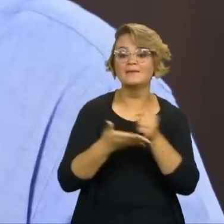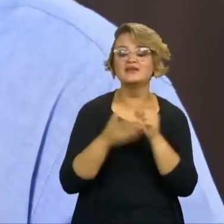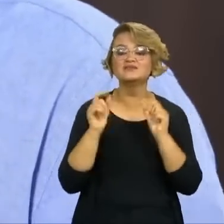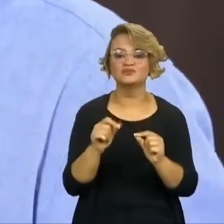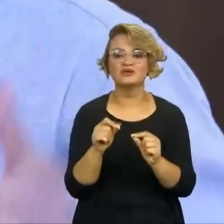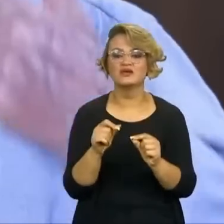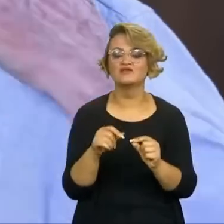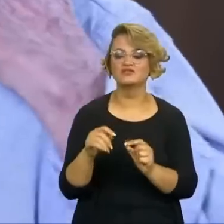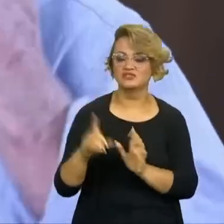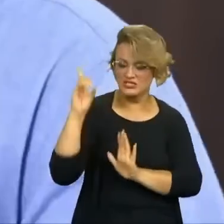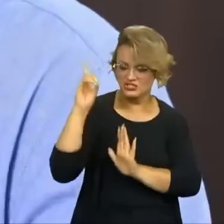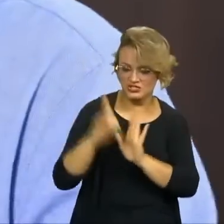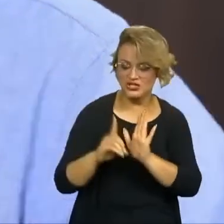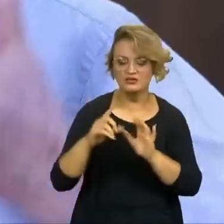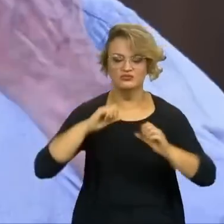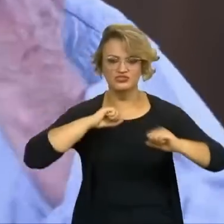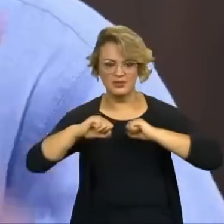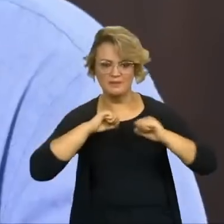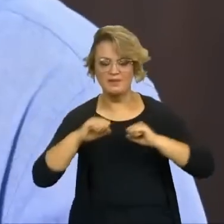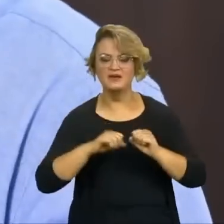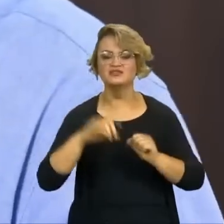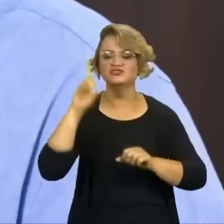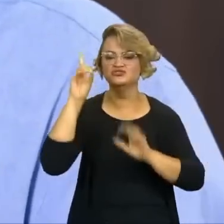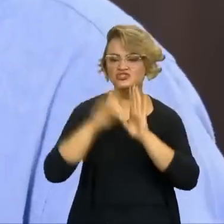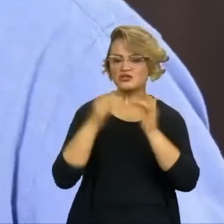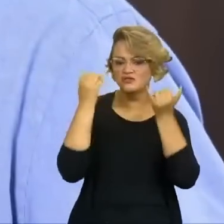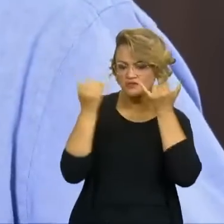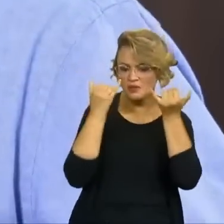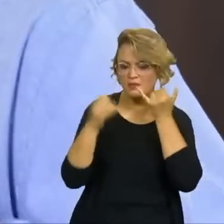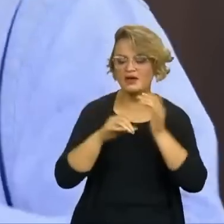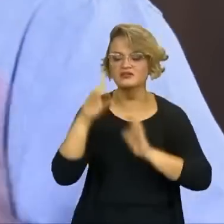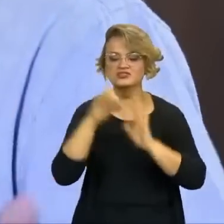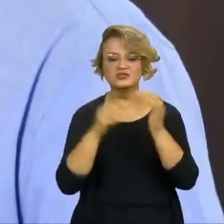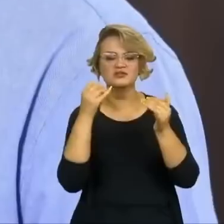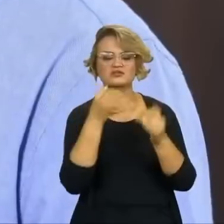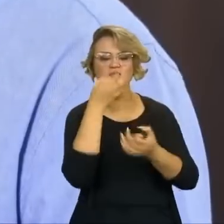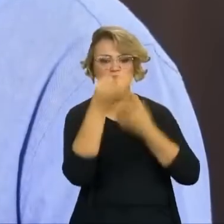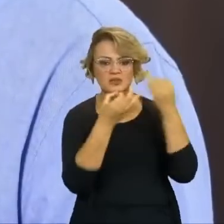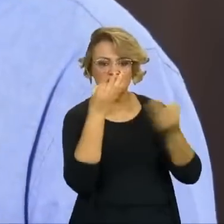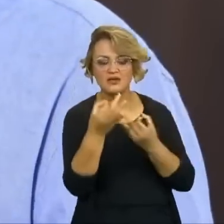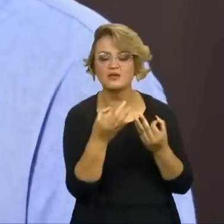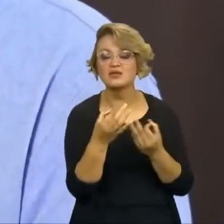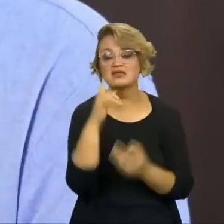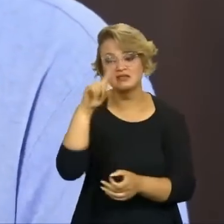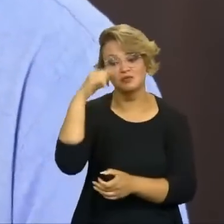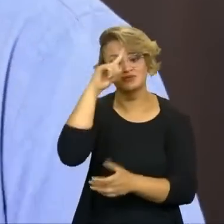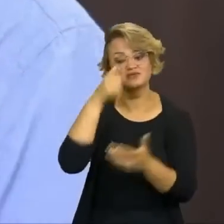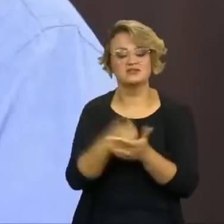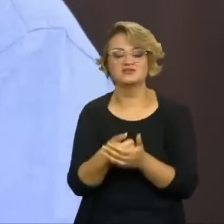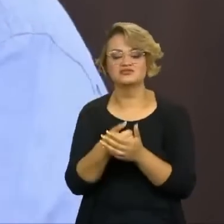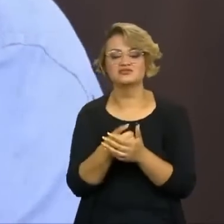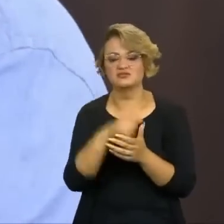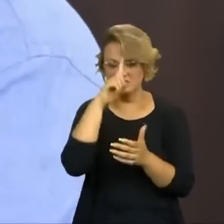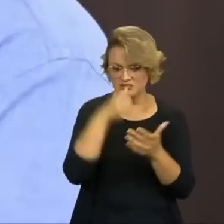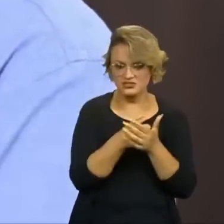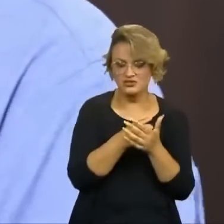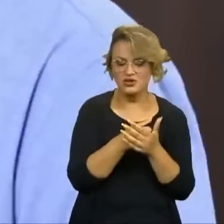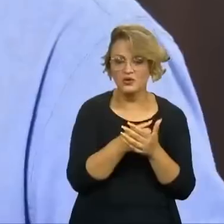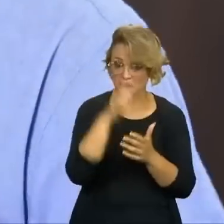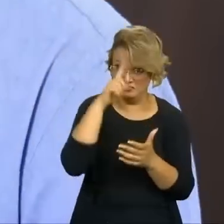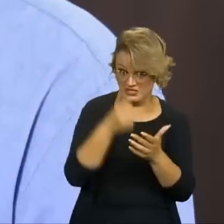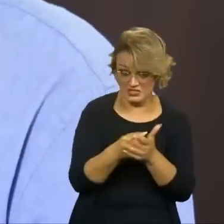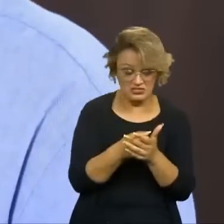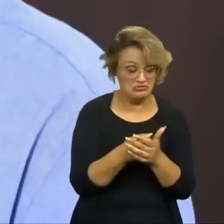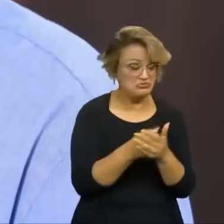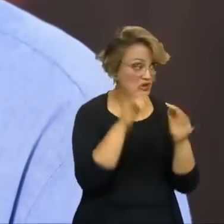de fazer o debate, você tem direito de informação, direito de opinião, e aí vai ter uma decisão. Na hora que tiver a decisão, todos acatam aquela decisão